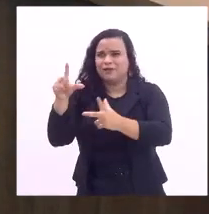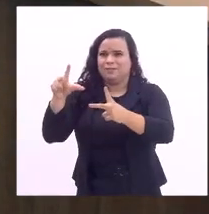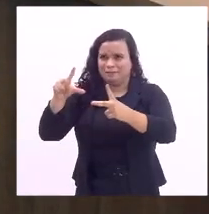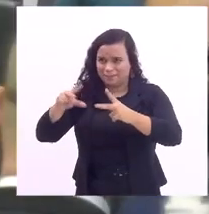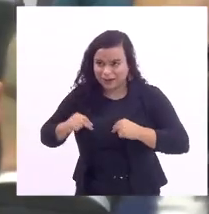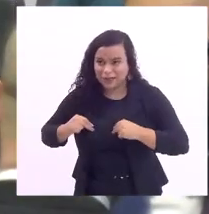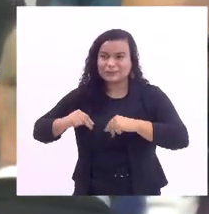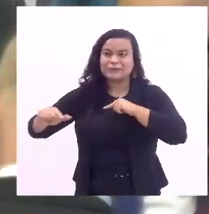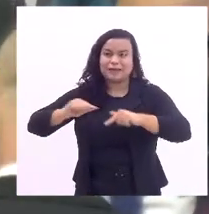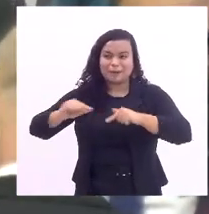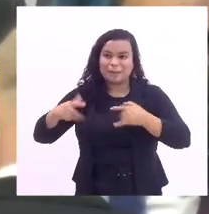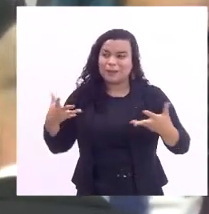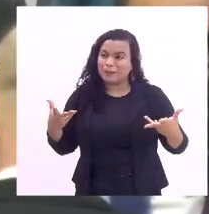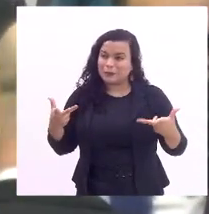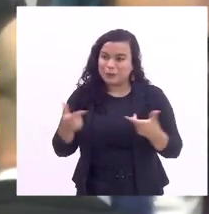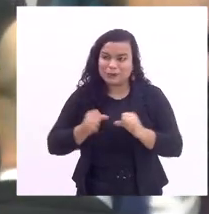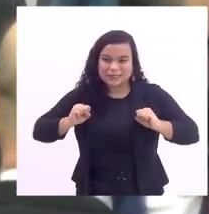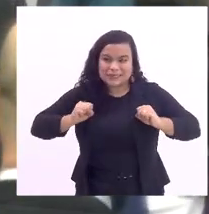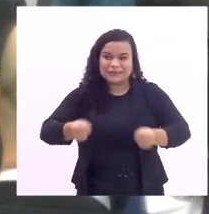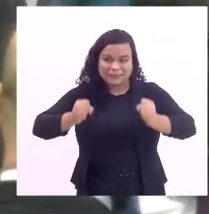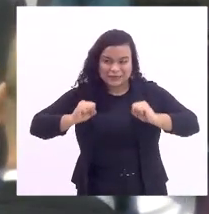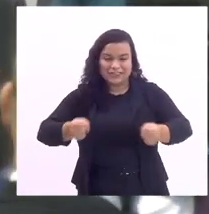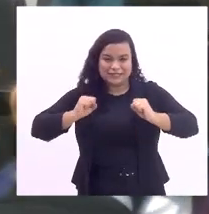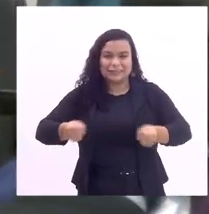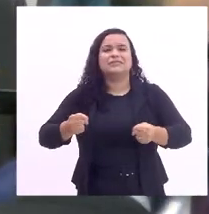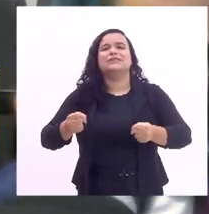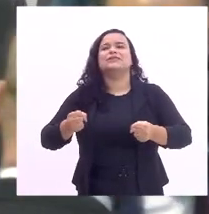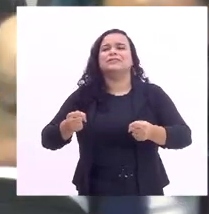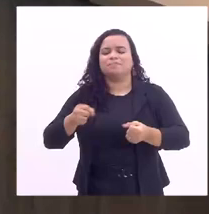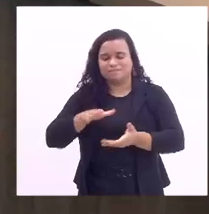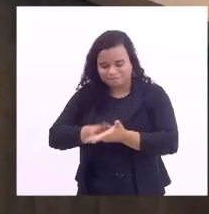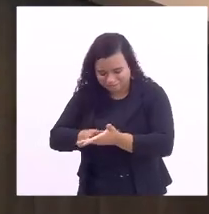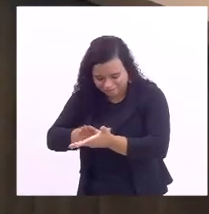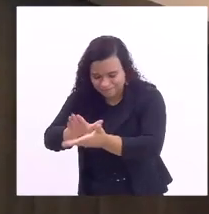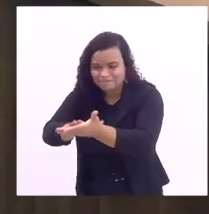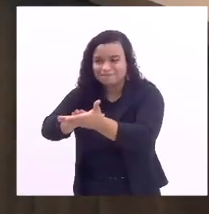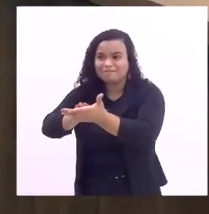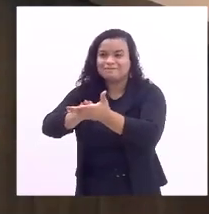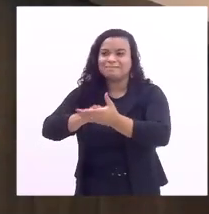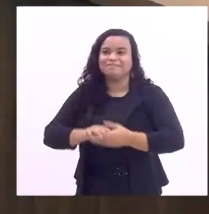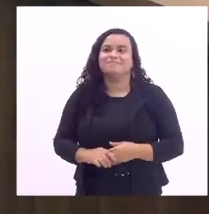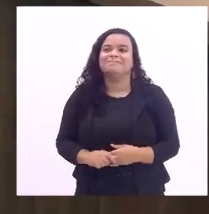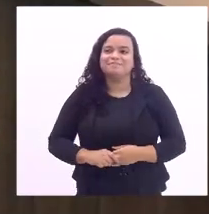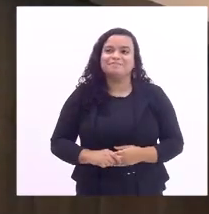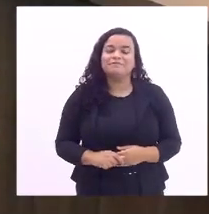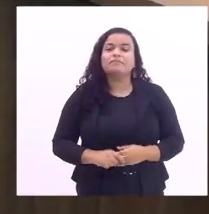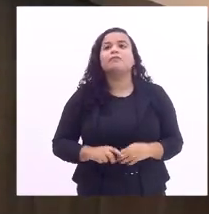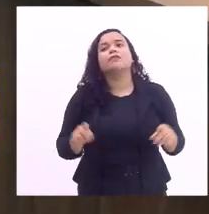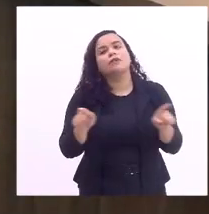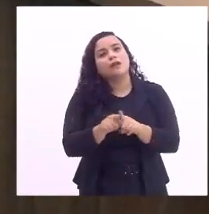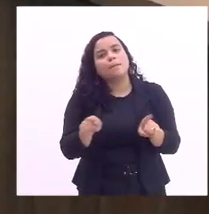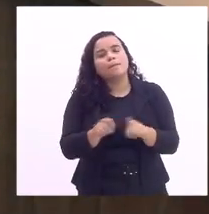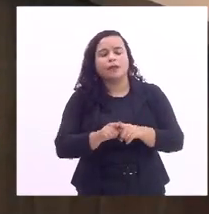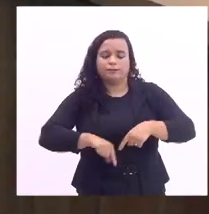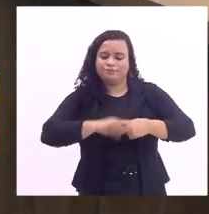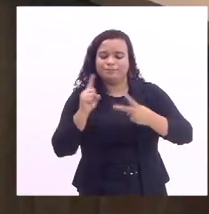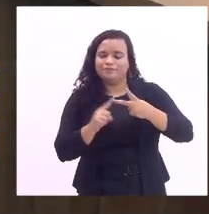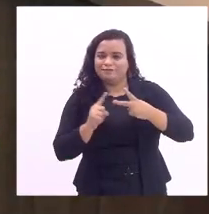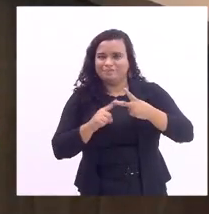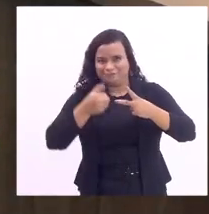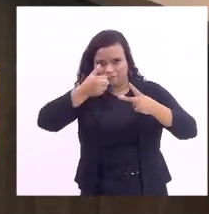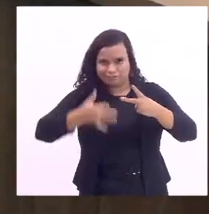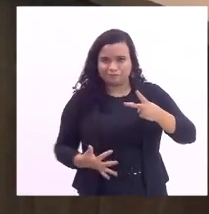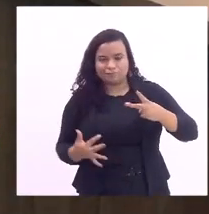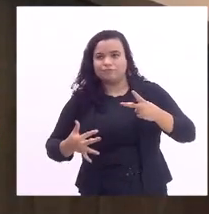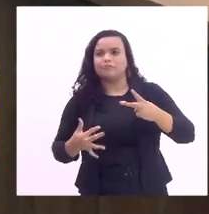mais, fizeram muito para recebê-lo, toda a honra, parabéns, tá? E o meu segundo